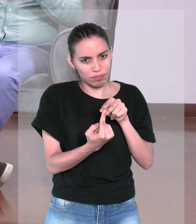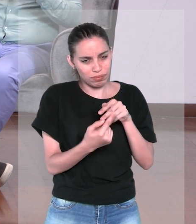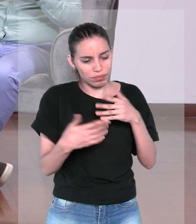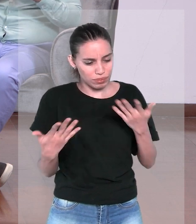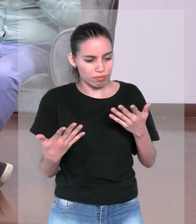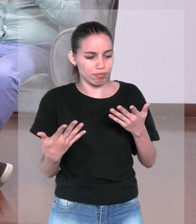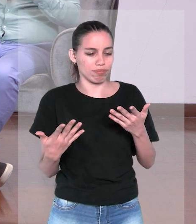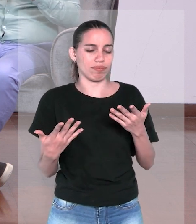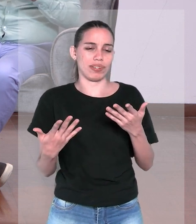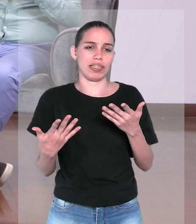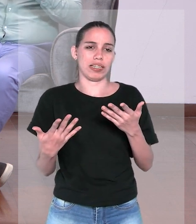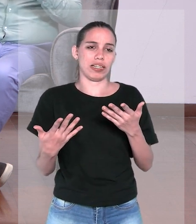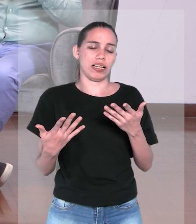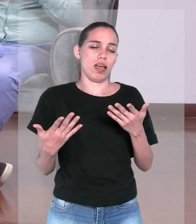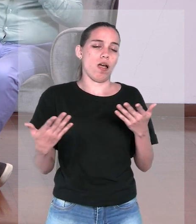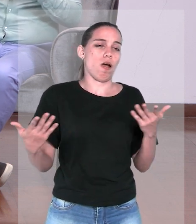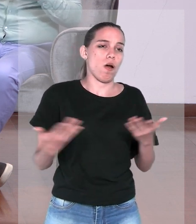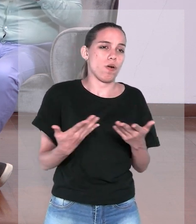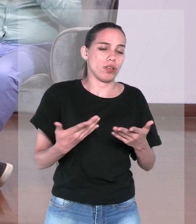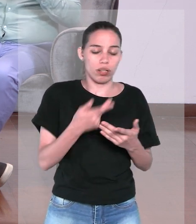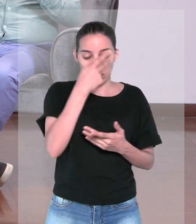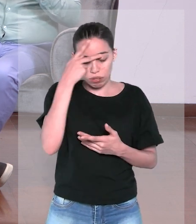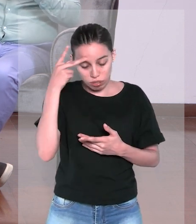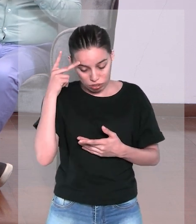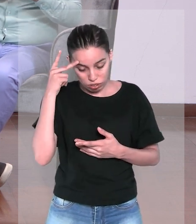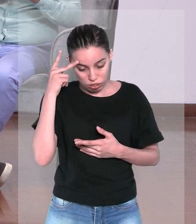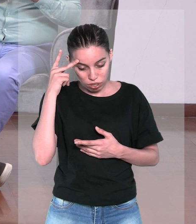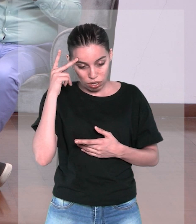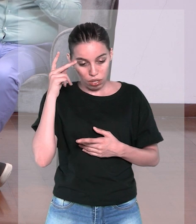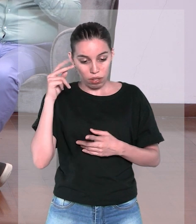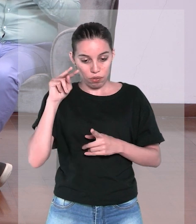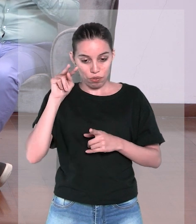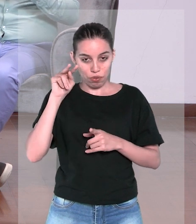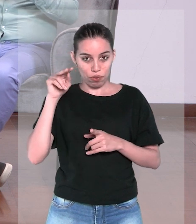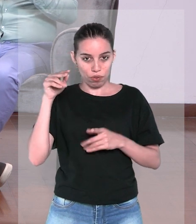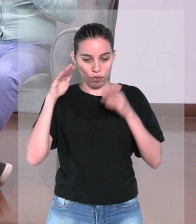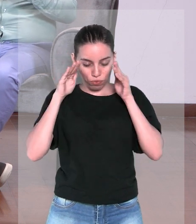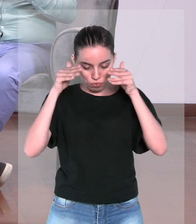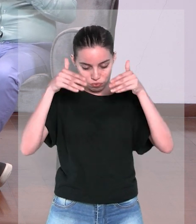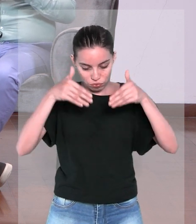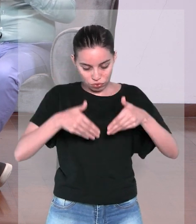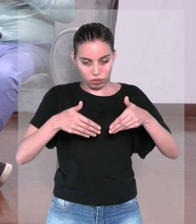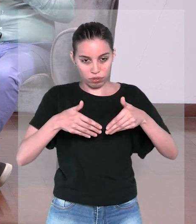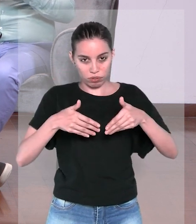é conseguir simplesmente, é conseguir algo extraordinário. Então, existe, obviamente, aí por isso que a gente chama